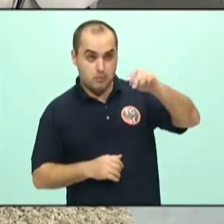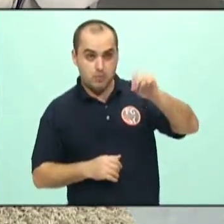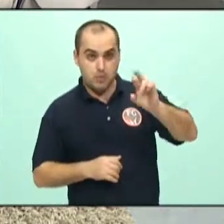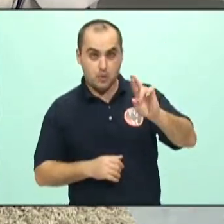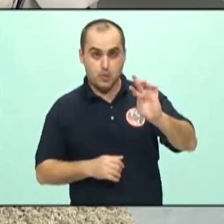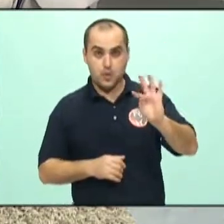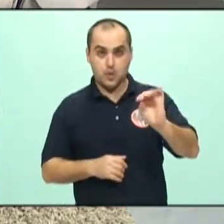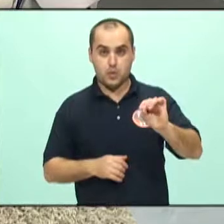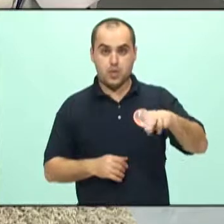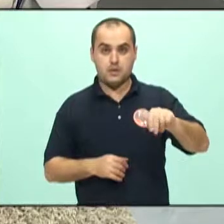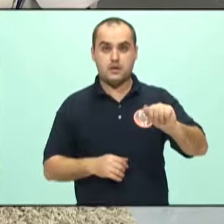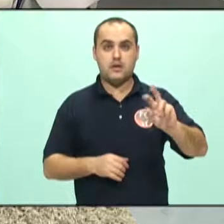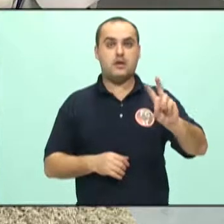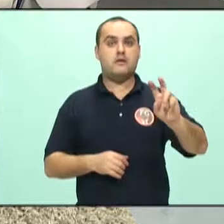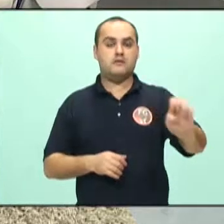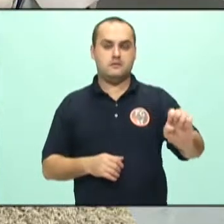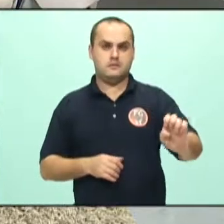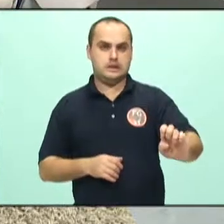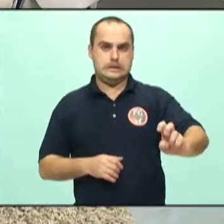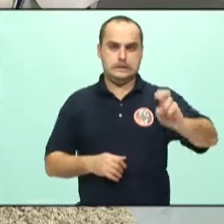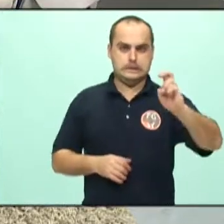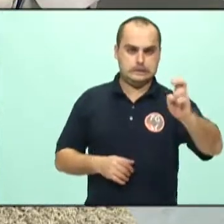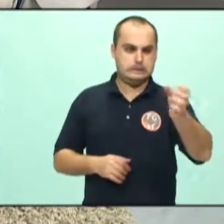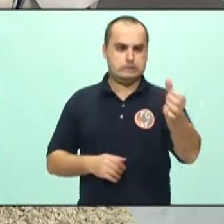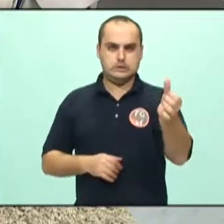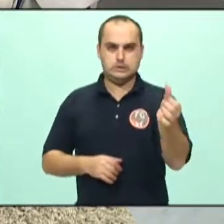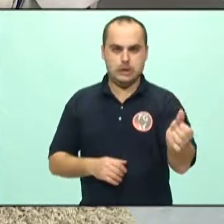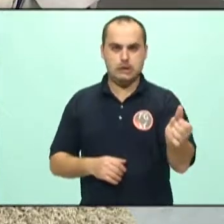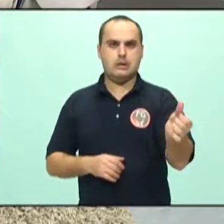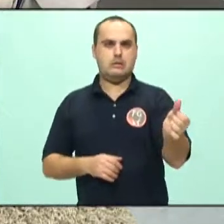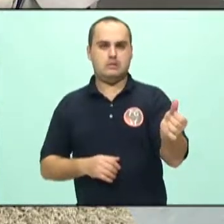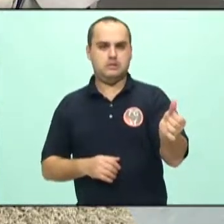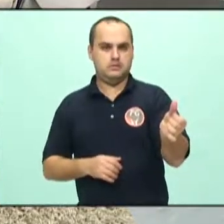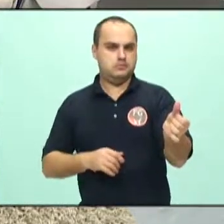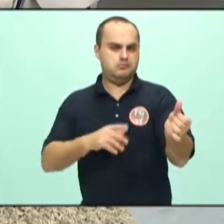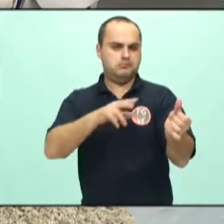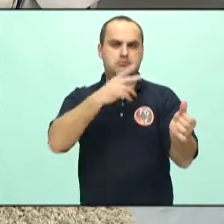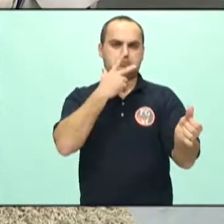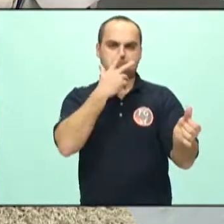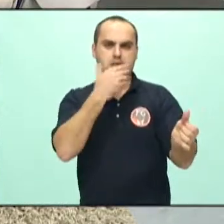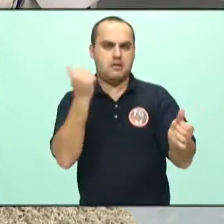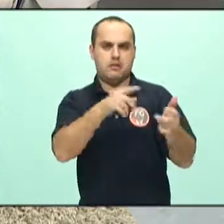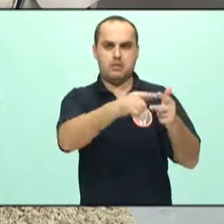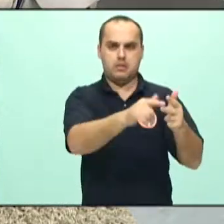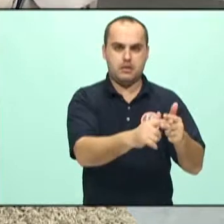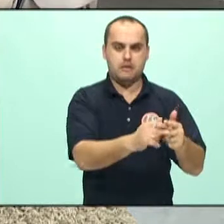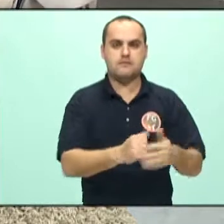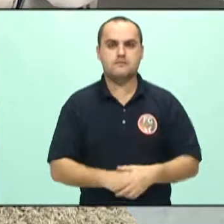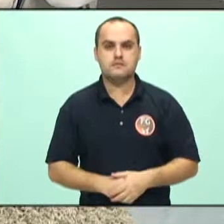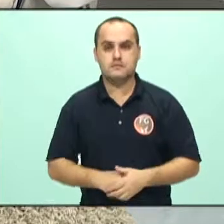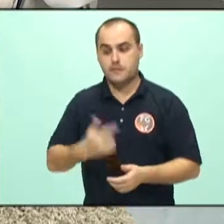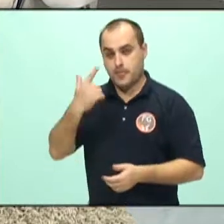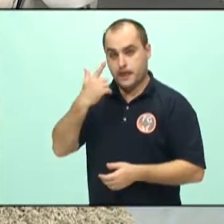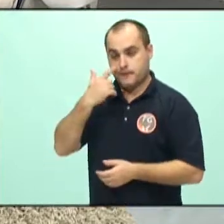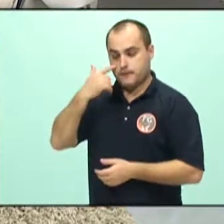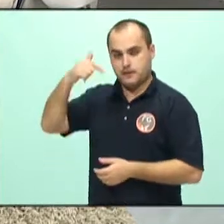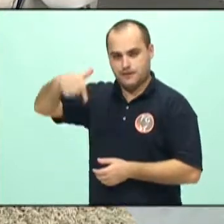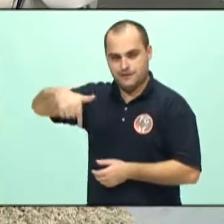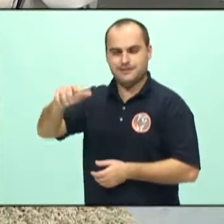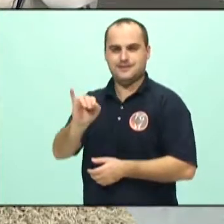poltranes todos lá, tem 5, 6, sei lá quantos e tal. Aí nós olhamos o nosso pátio de